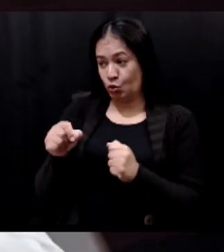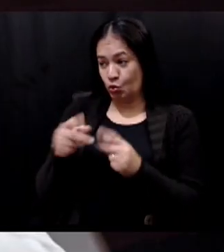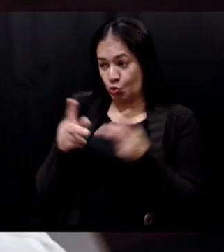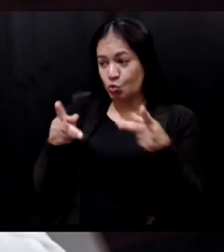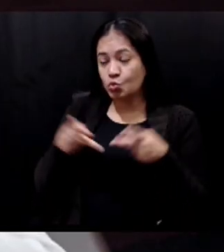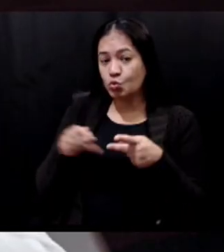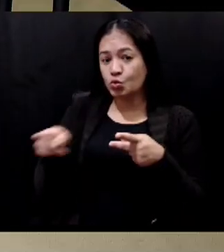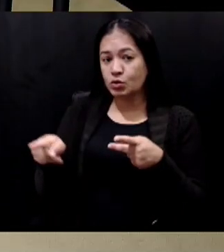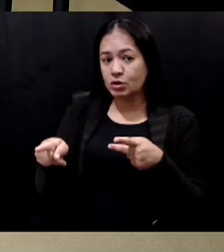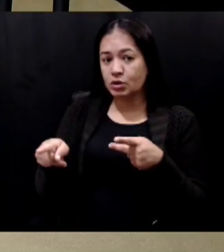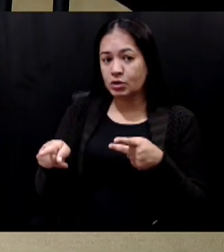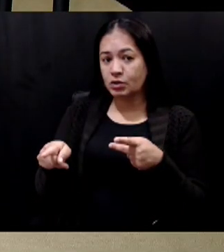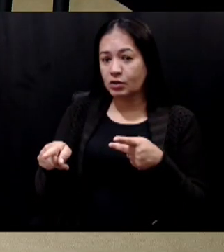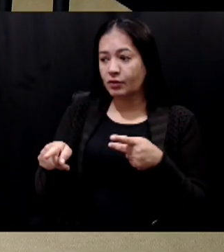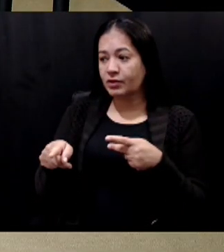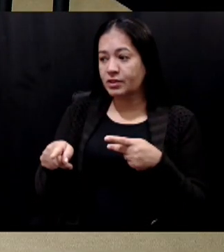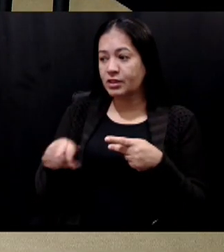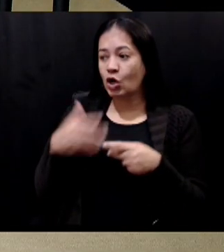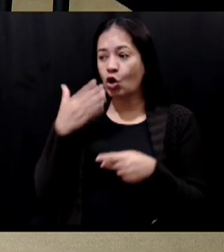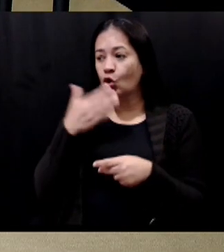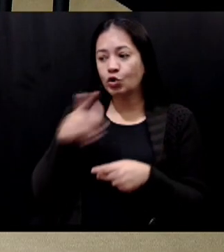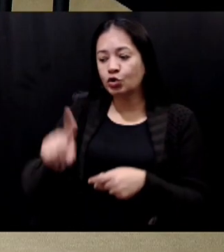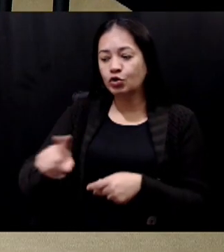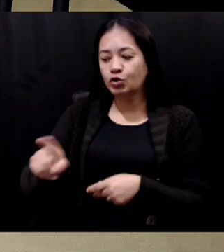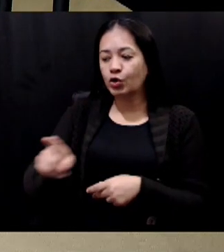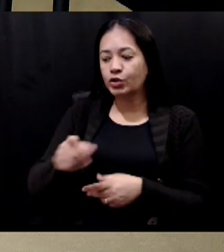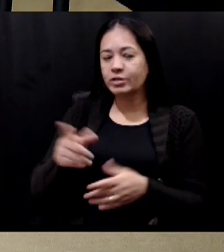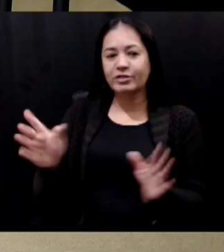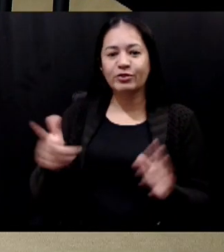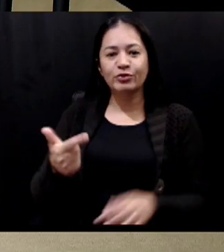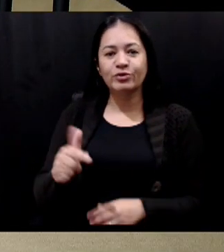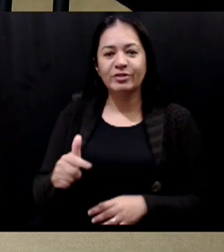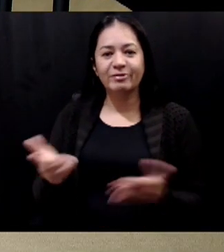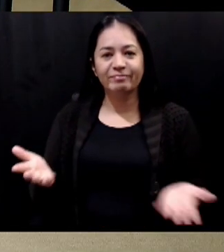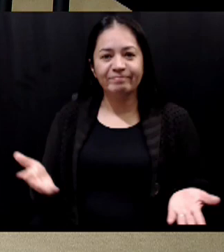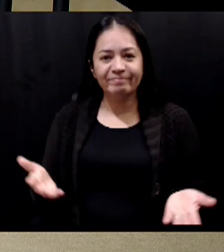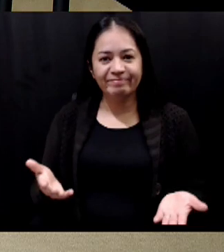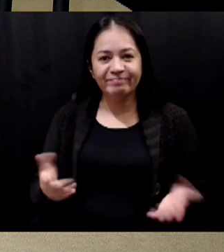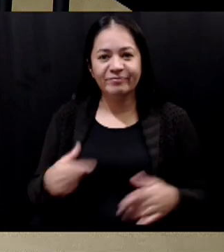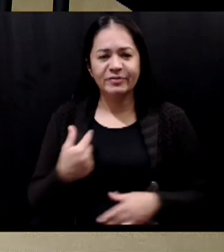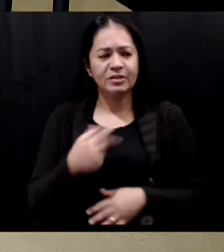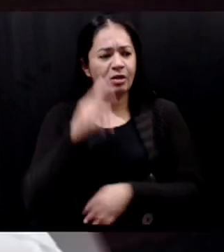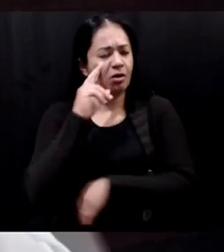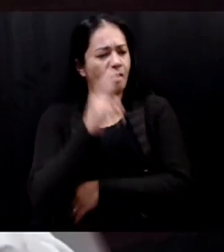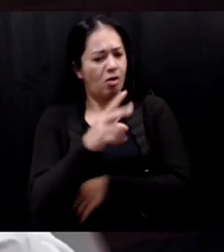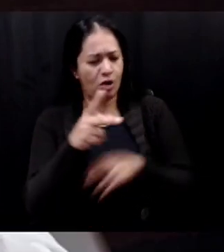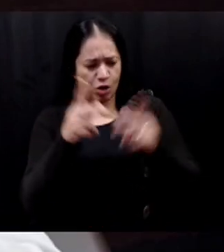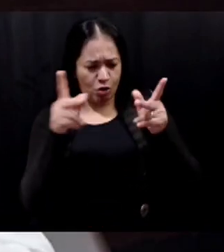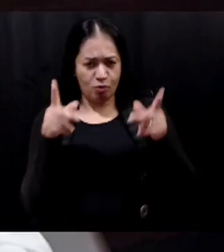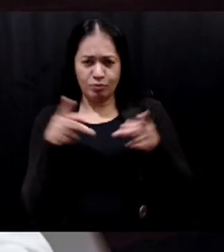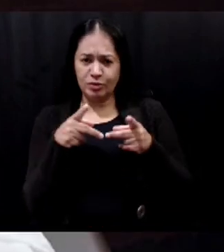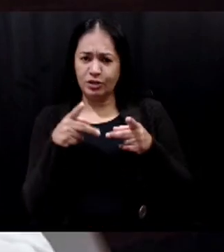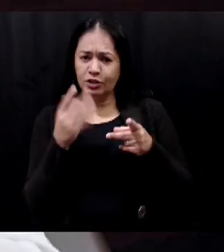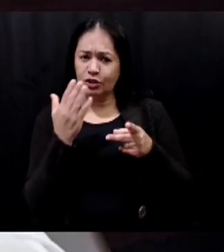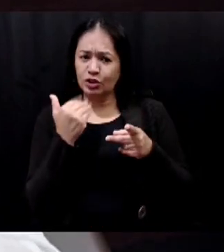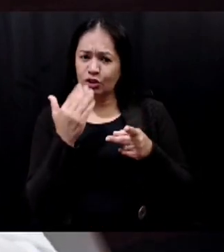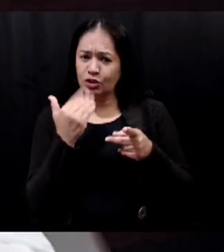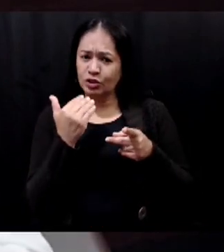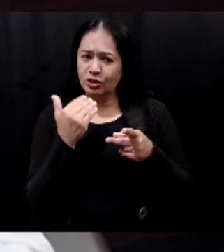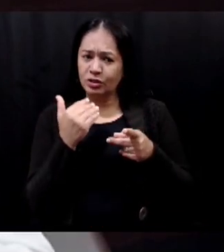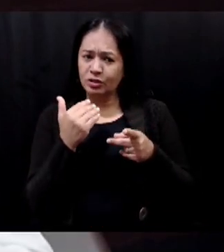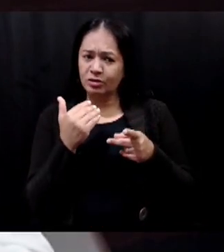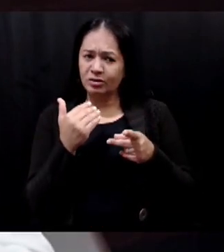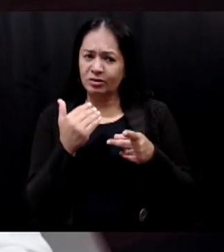ganhar a sobremesa. E por mais que a gente olhe para aquele prato de comida cheio e diz para nós mesmos, acho